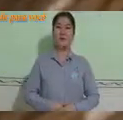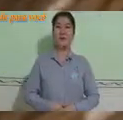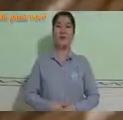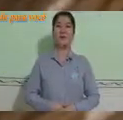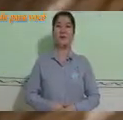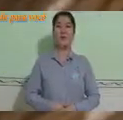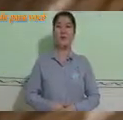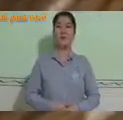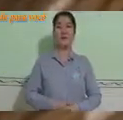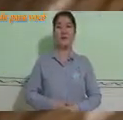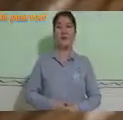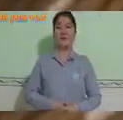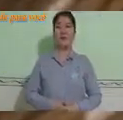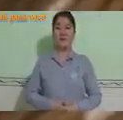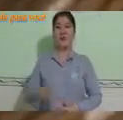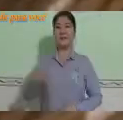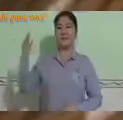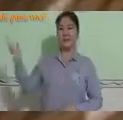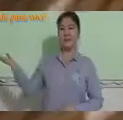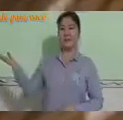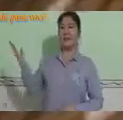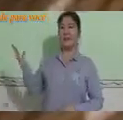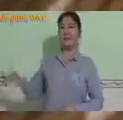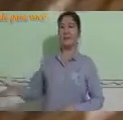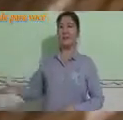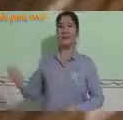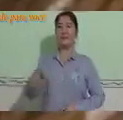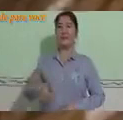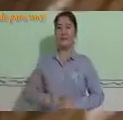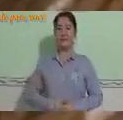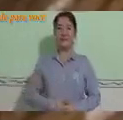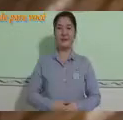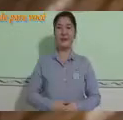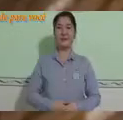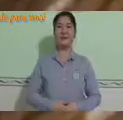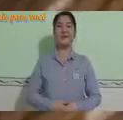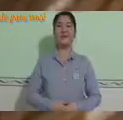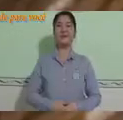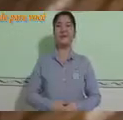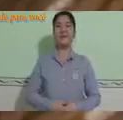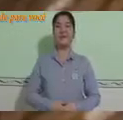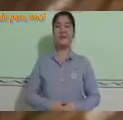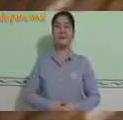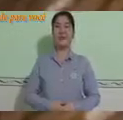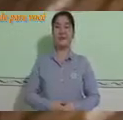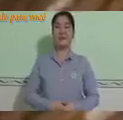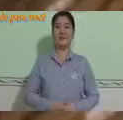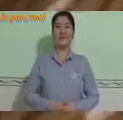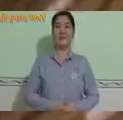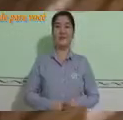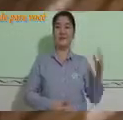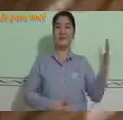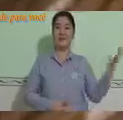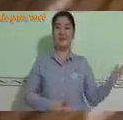As doses da vacina podem ser feitas em clínicas privadas ou nos postos de saúde dosos por um enfermeiro, vírgula. No entanto,